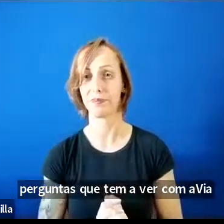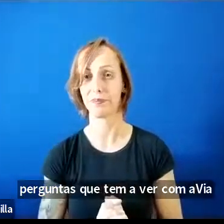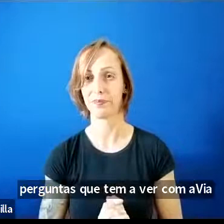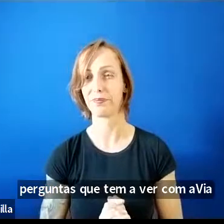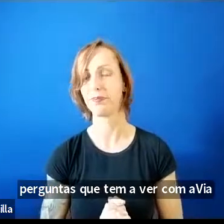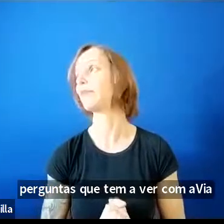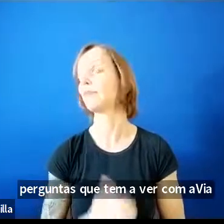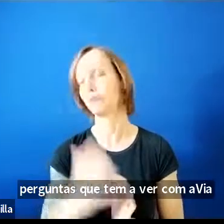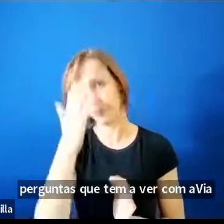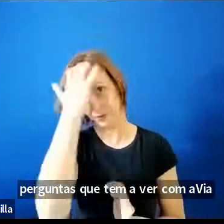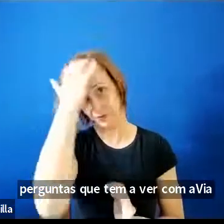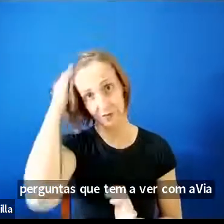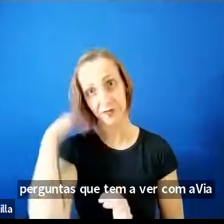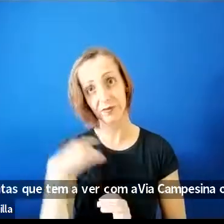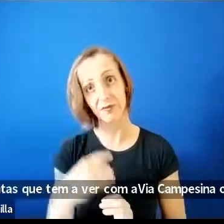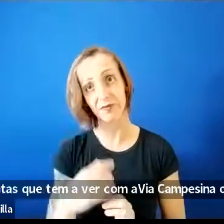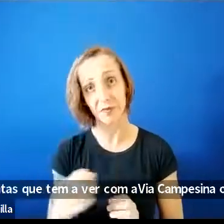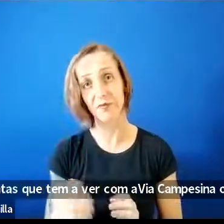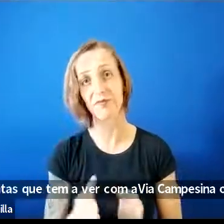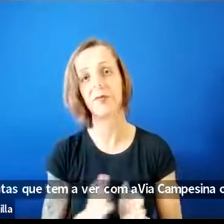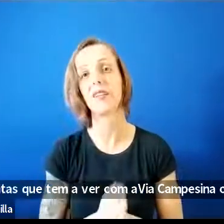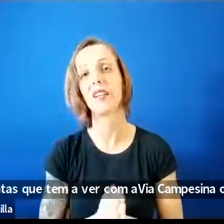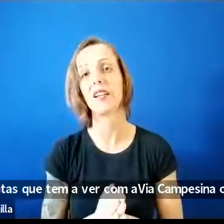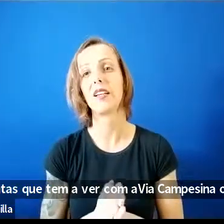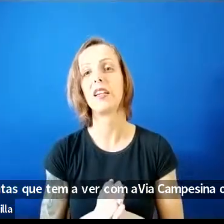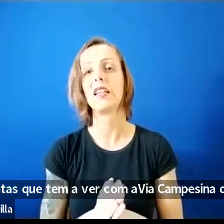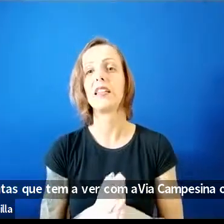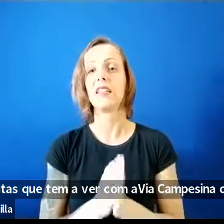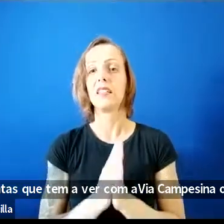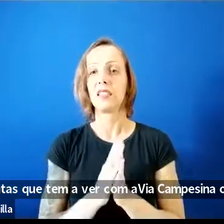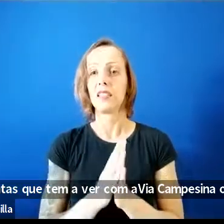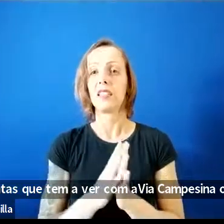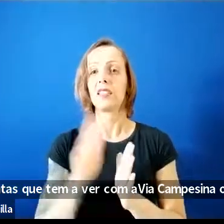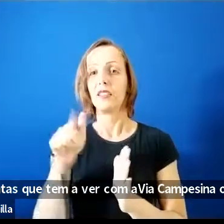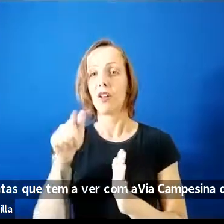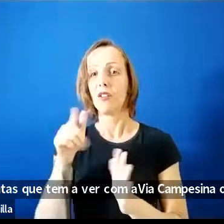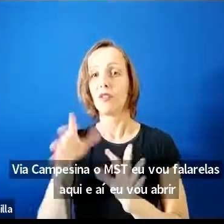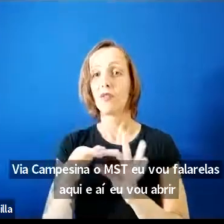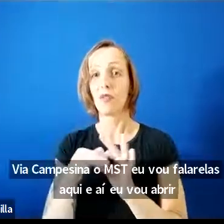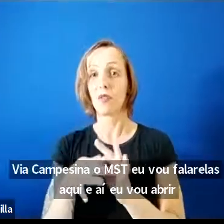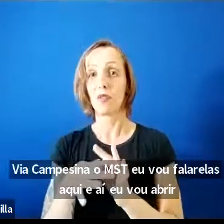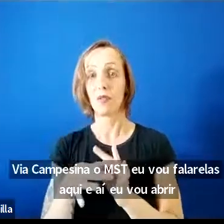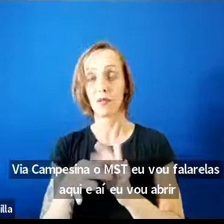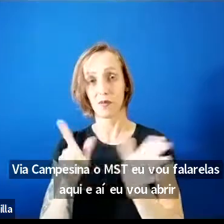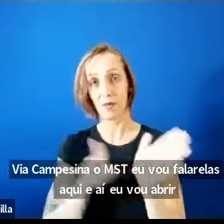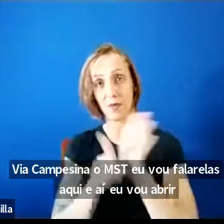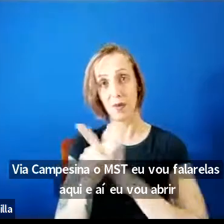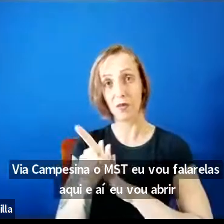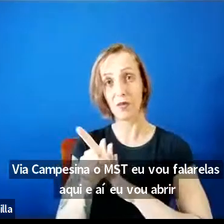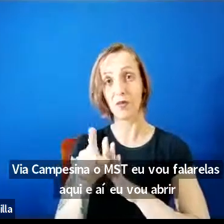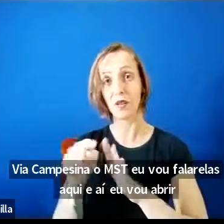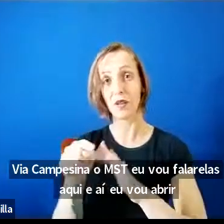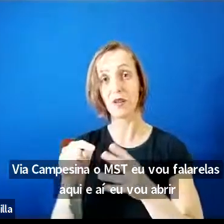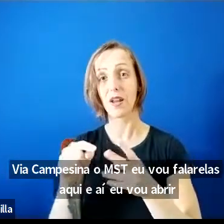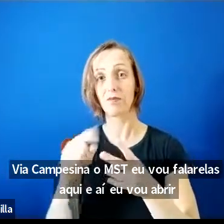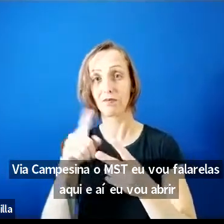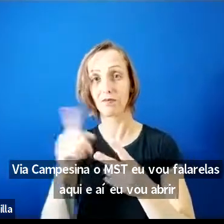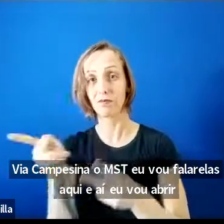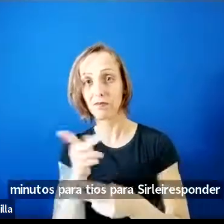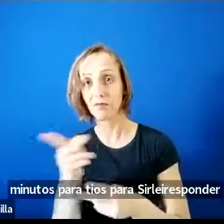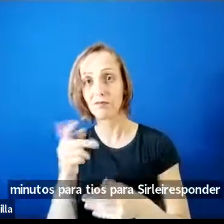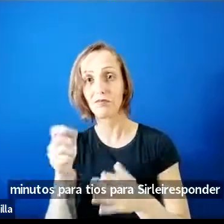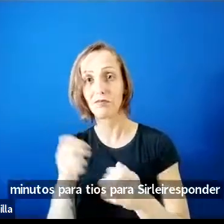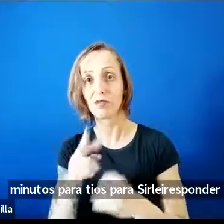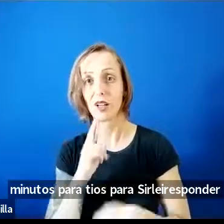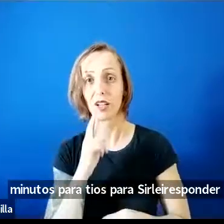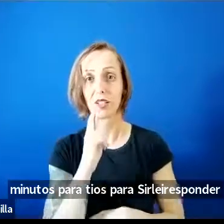falar elas aqui, e aí eu vou abrir uns minutos para ti, uns para a Cirlei responder, né? Como dois movimentos que fazem parte